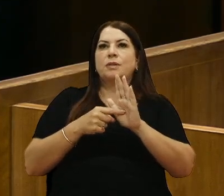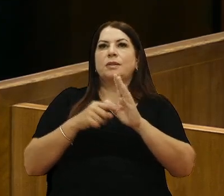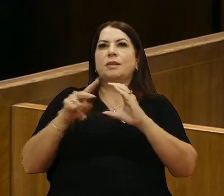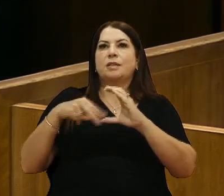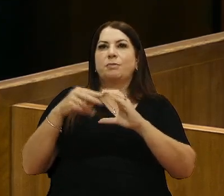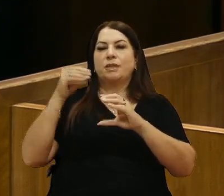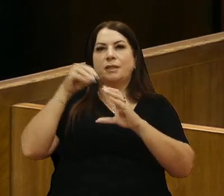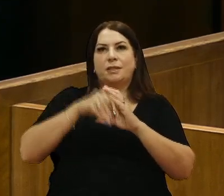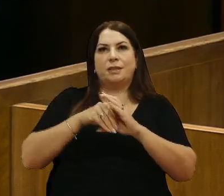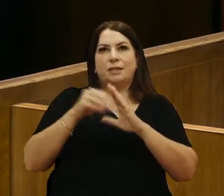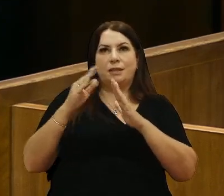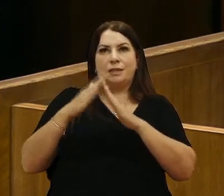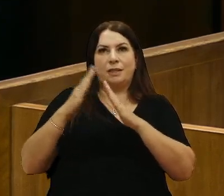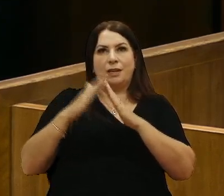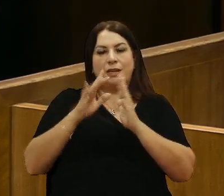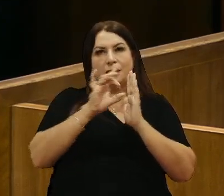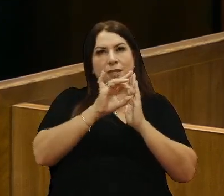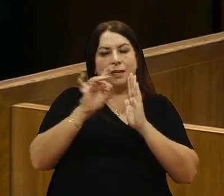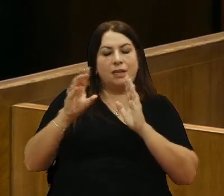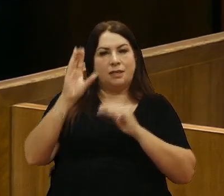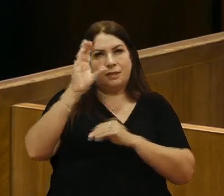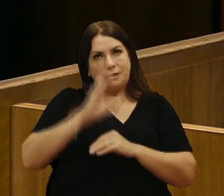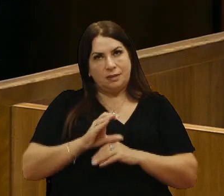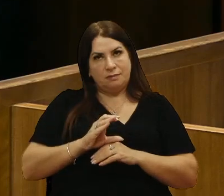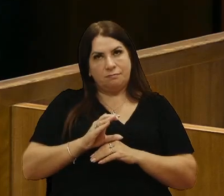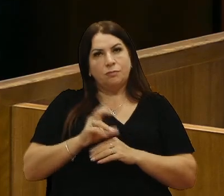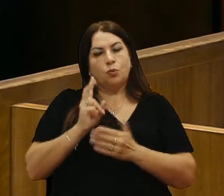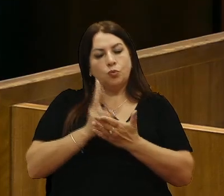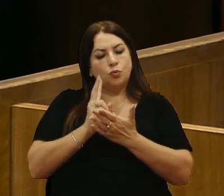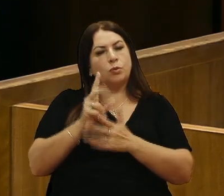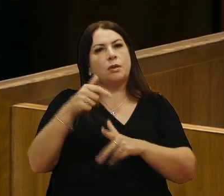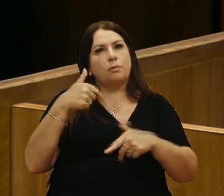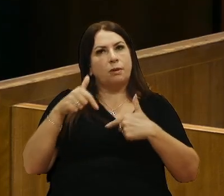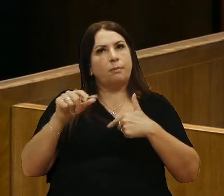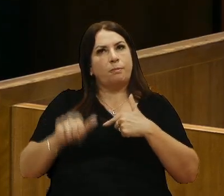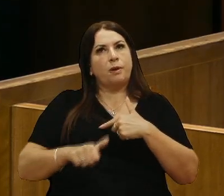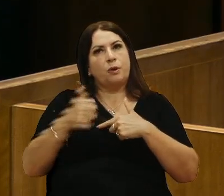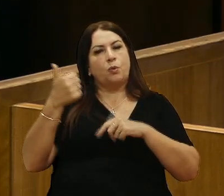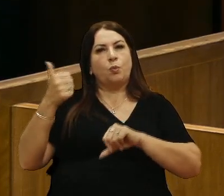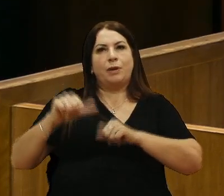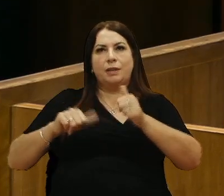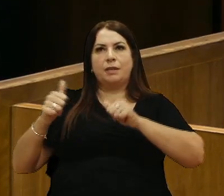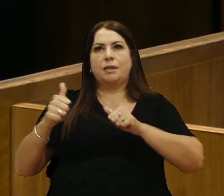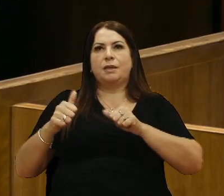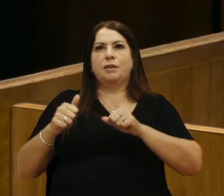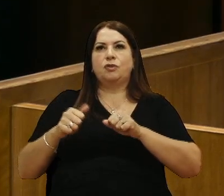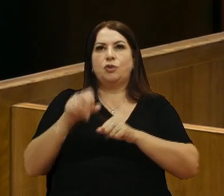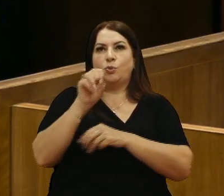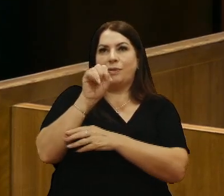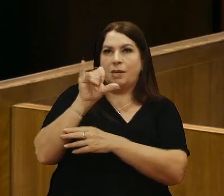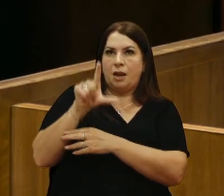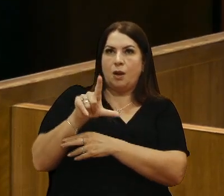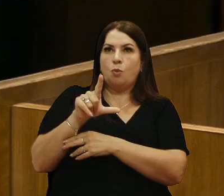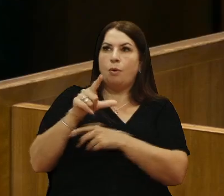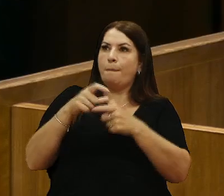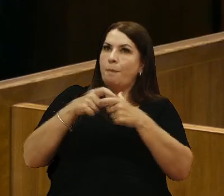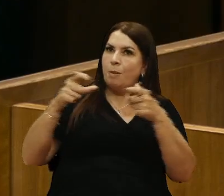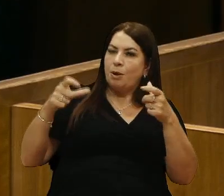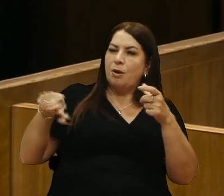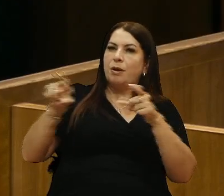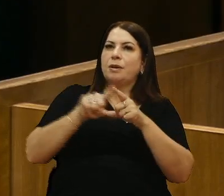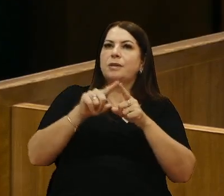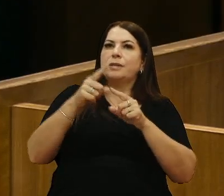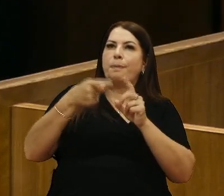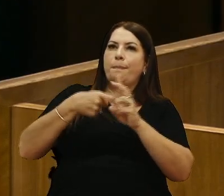para dentro da casa de cada cidadão. Seguimos trabalhando para melhorar a qualidade do sinal, ampliar nosso alcance e nos